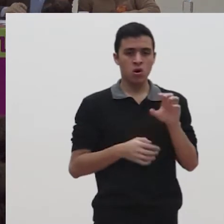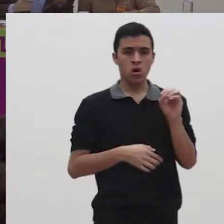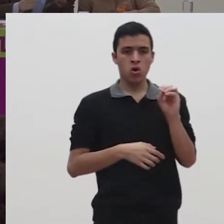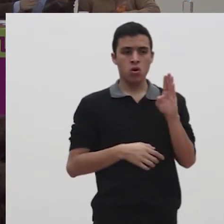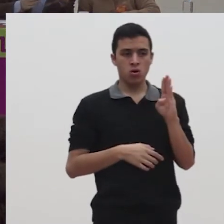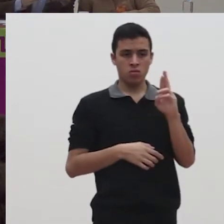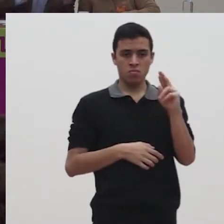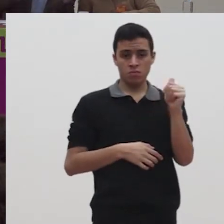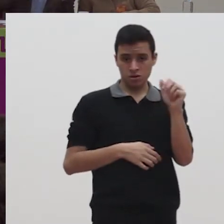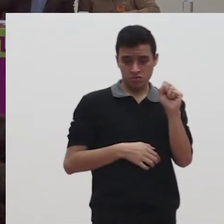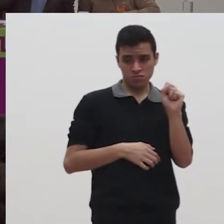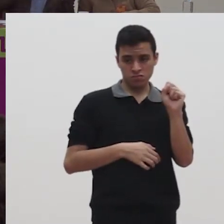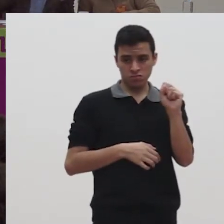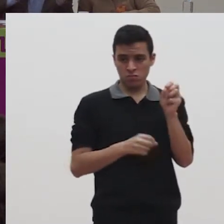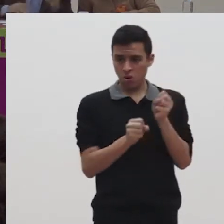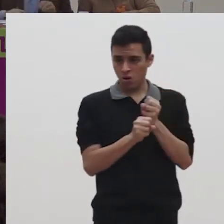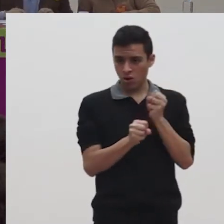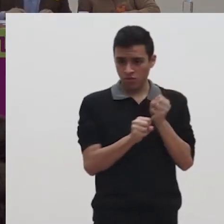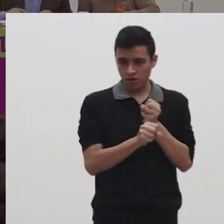Simples assim.